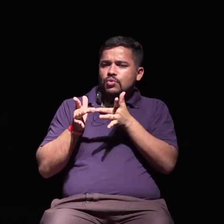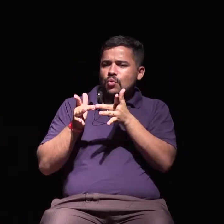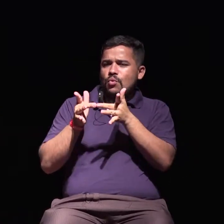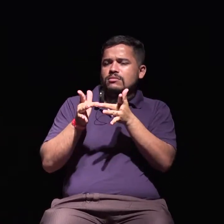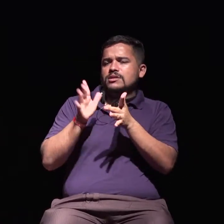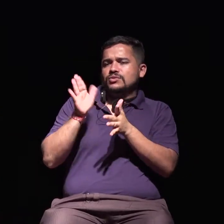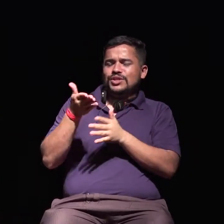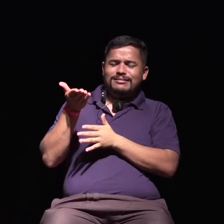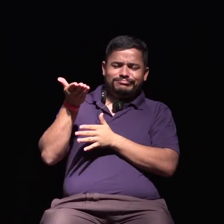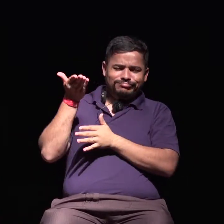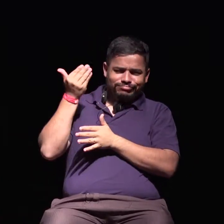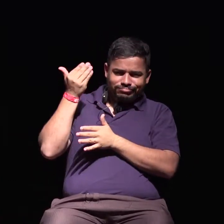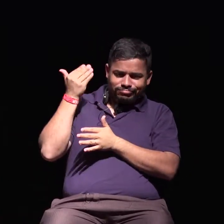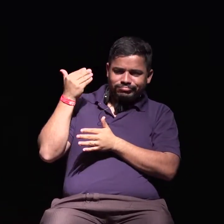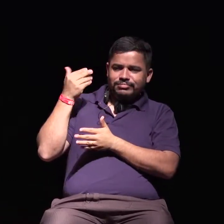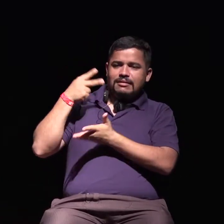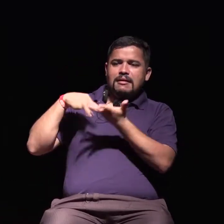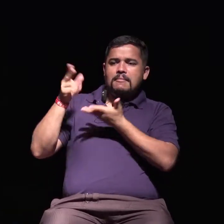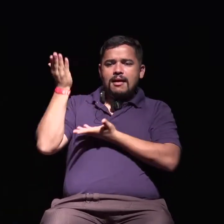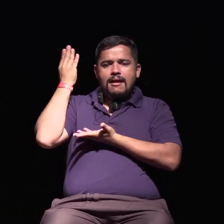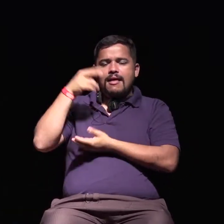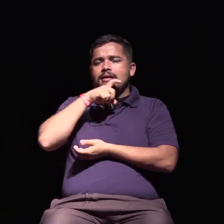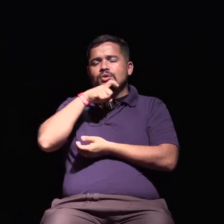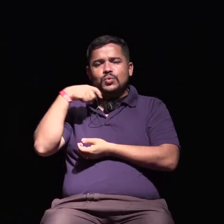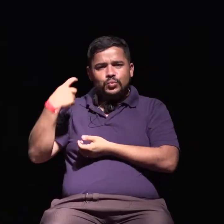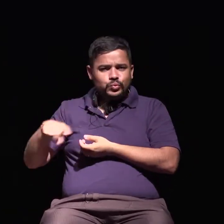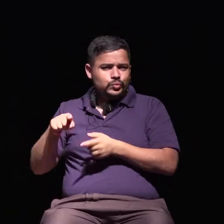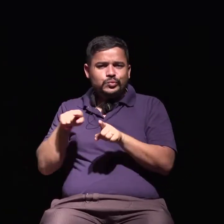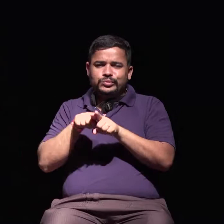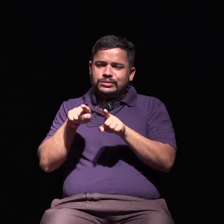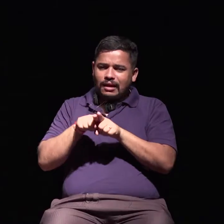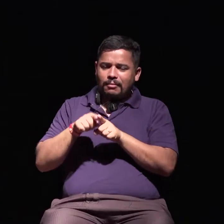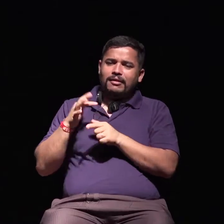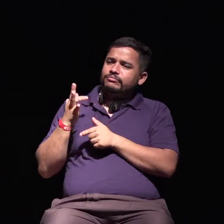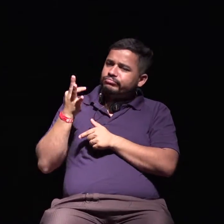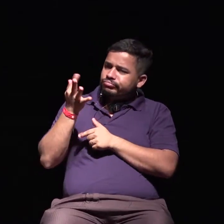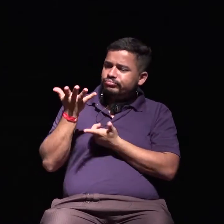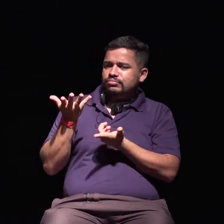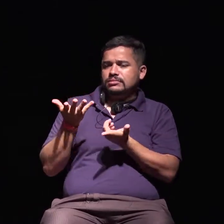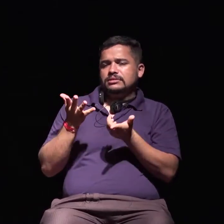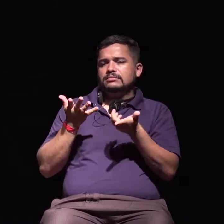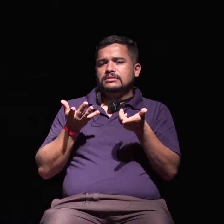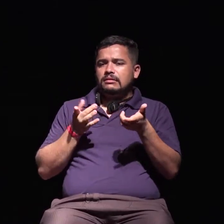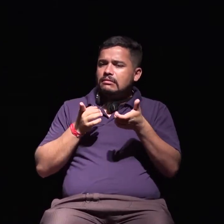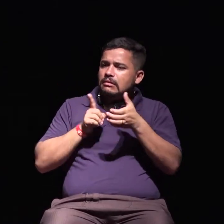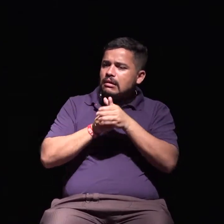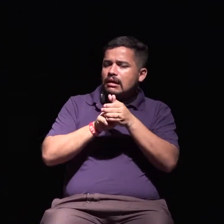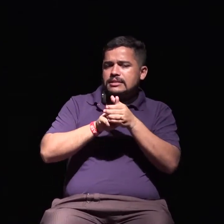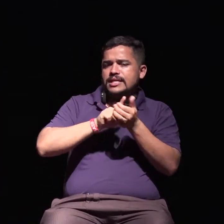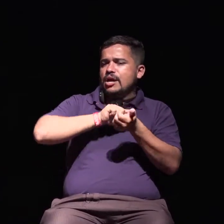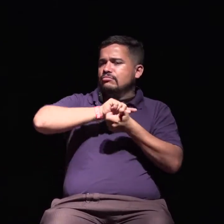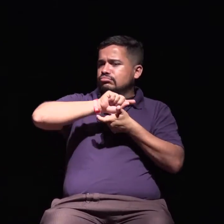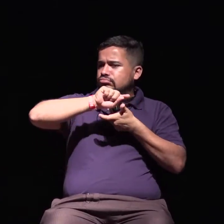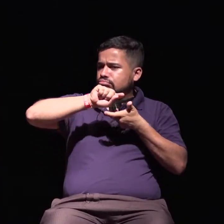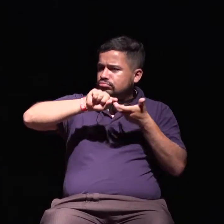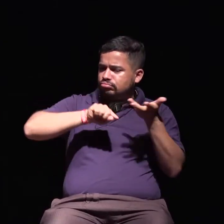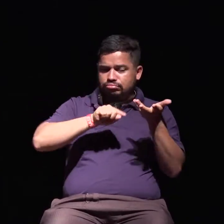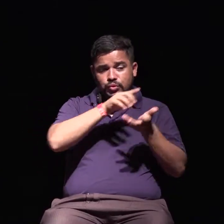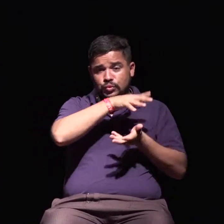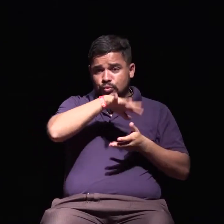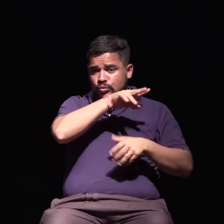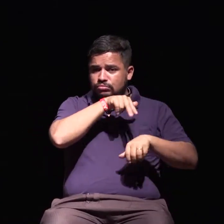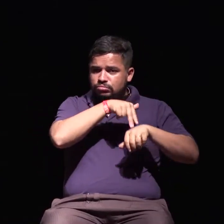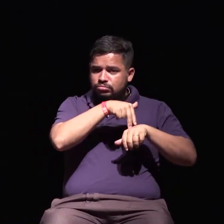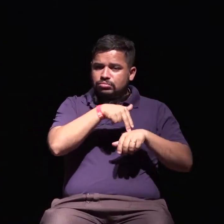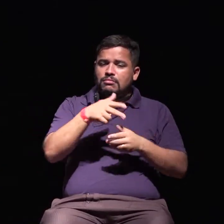já desde as vanguardas, dos balés russos de Diaghilev, dos balés futuristas, da integração de todos os elementos cênicos em obras como o